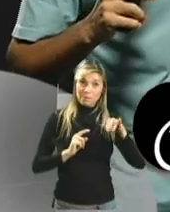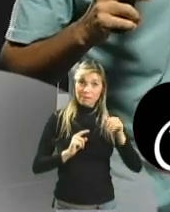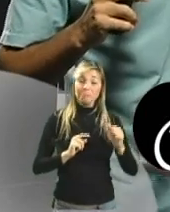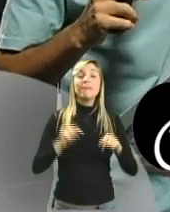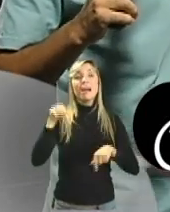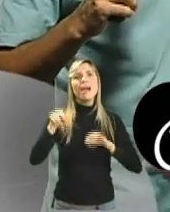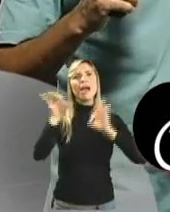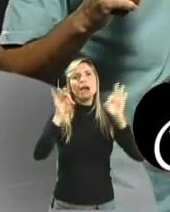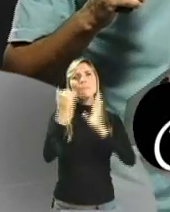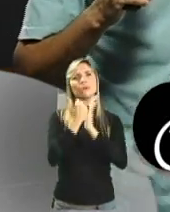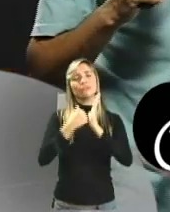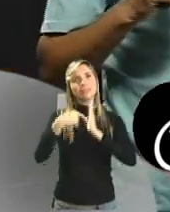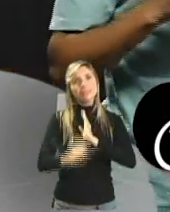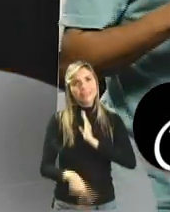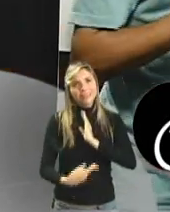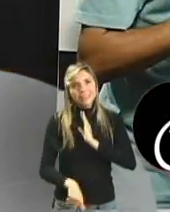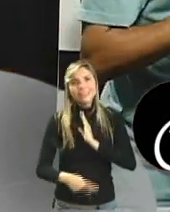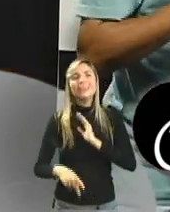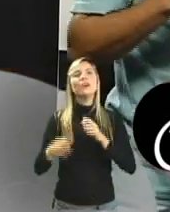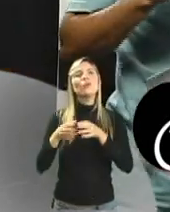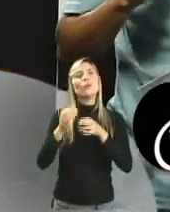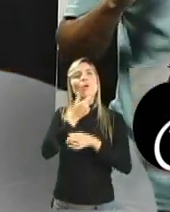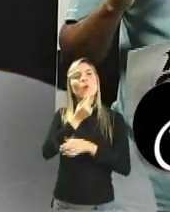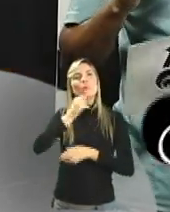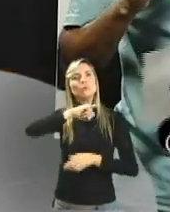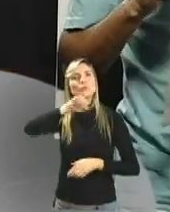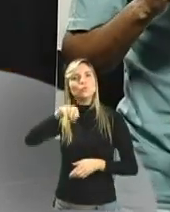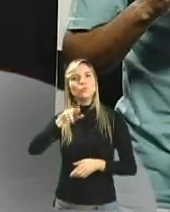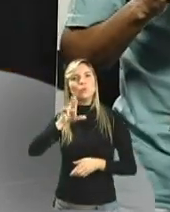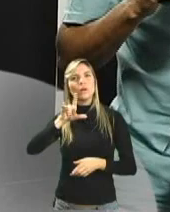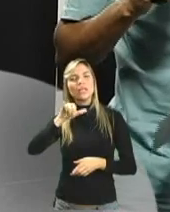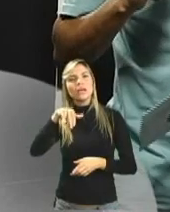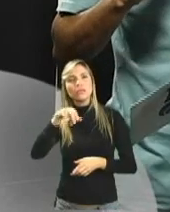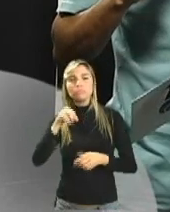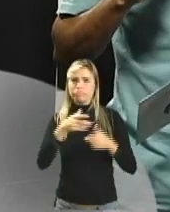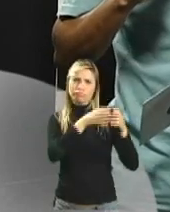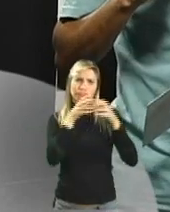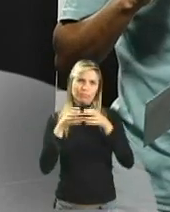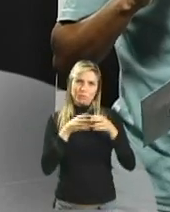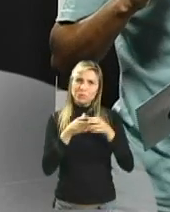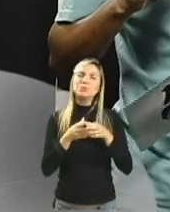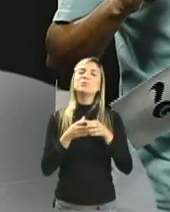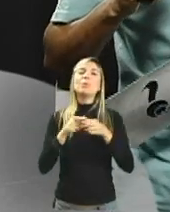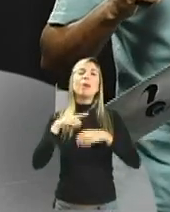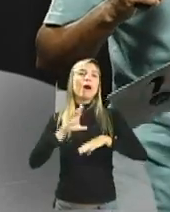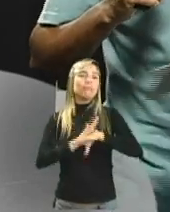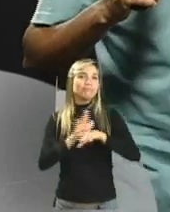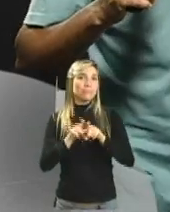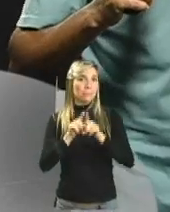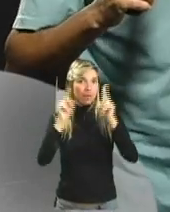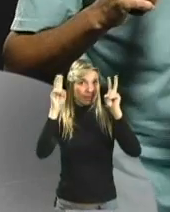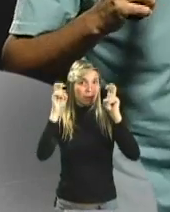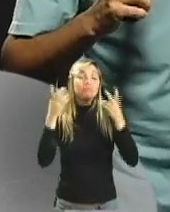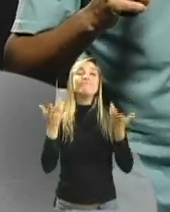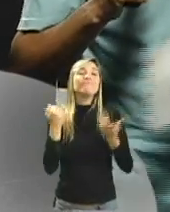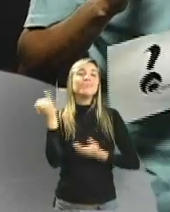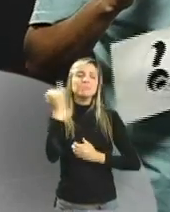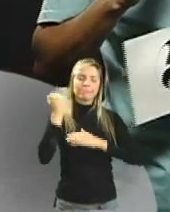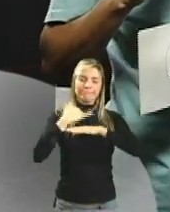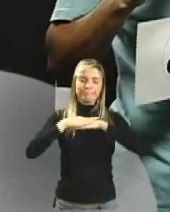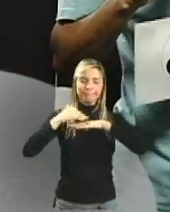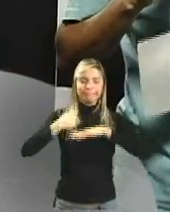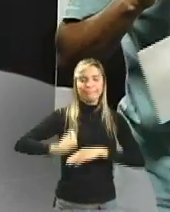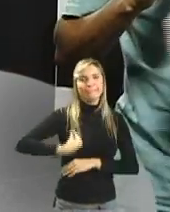projeto desenvolvido aqui pelo Juliano e por pessoas que colaboram com ele, sobre alguns